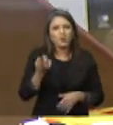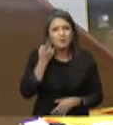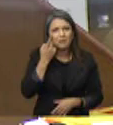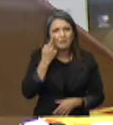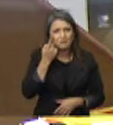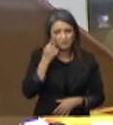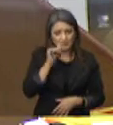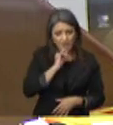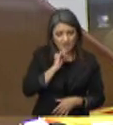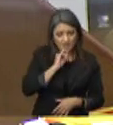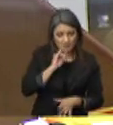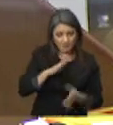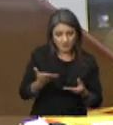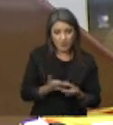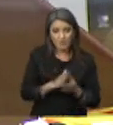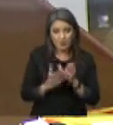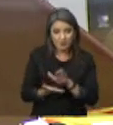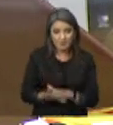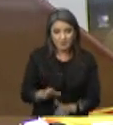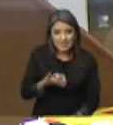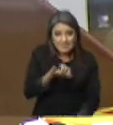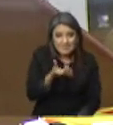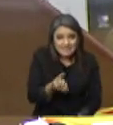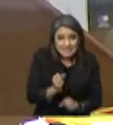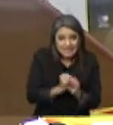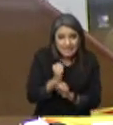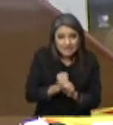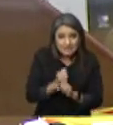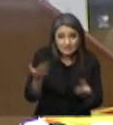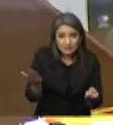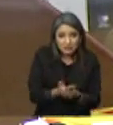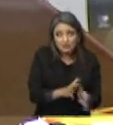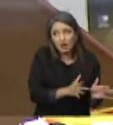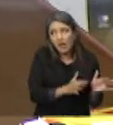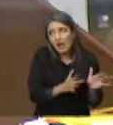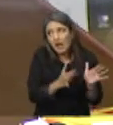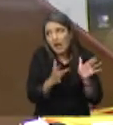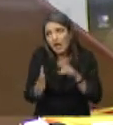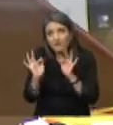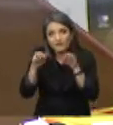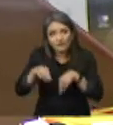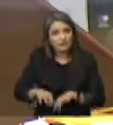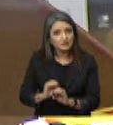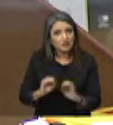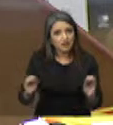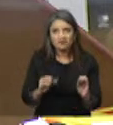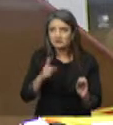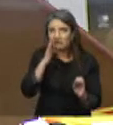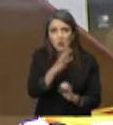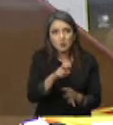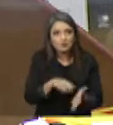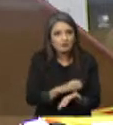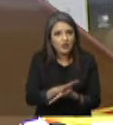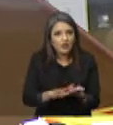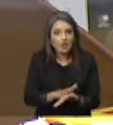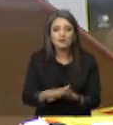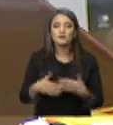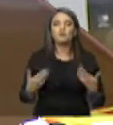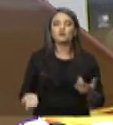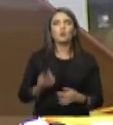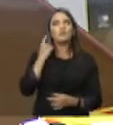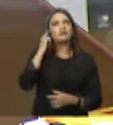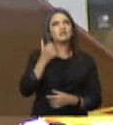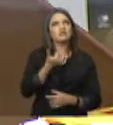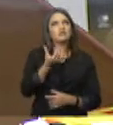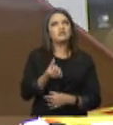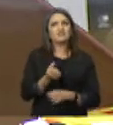de um processo por improbidade culposa durar 16 anos e permanecer tramitando mesmo sem qualquer condenação basta pensar que